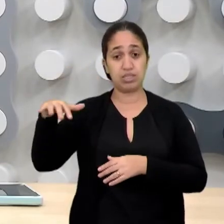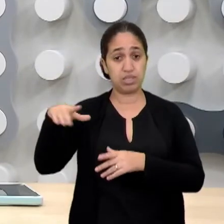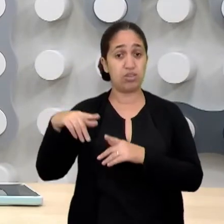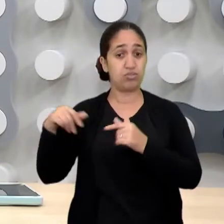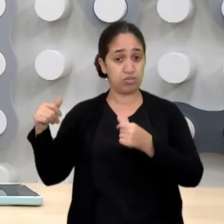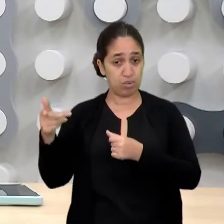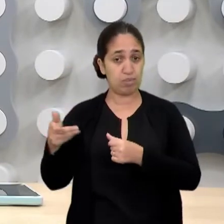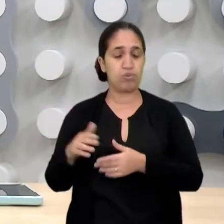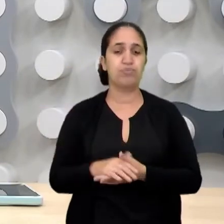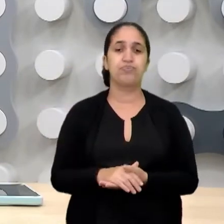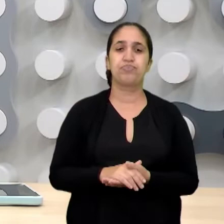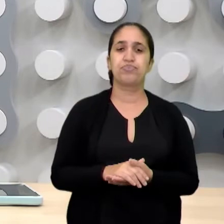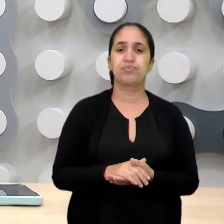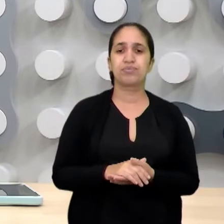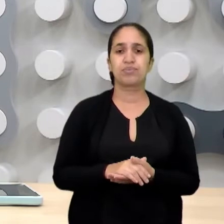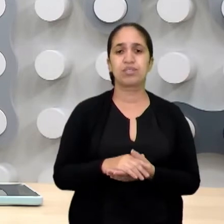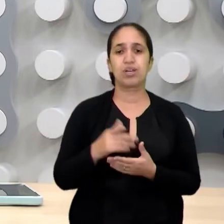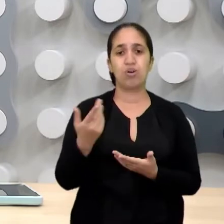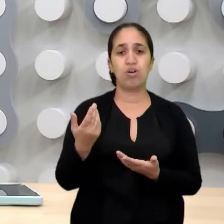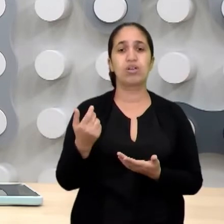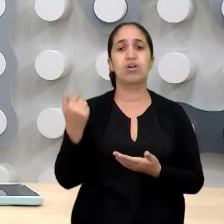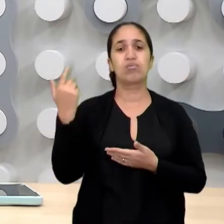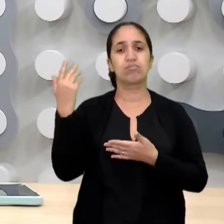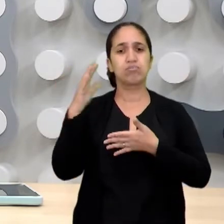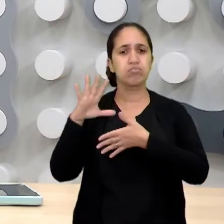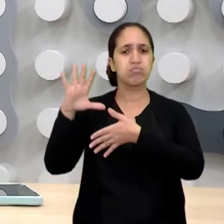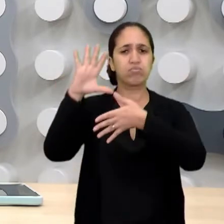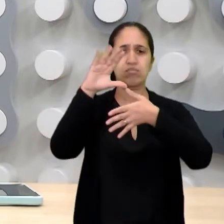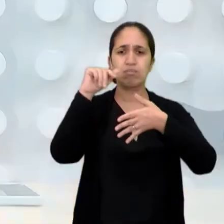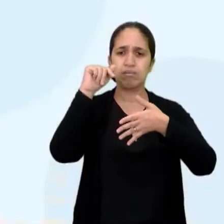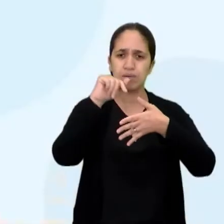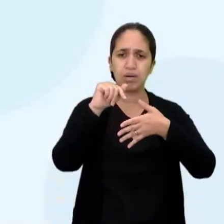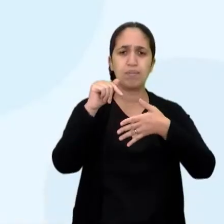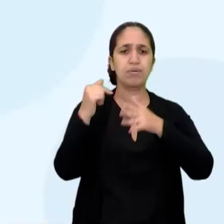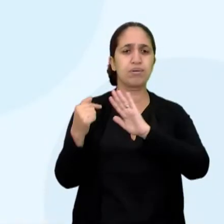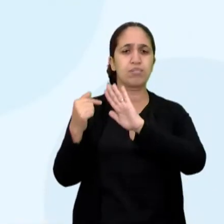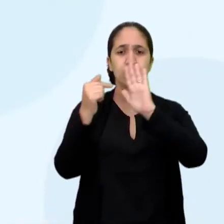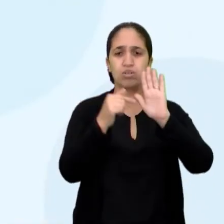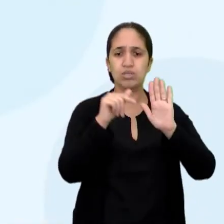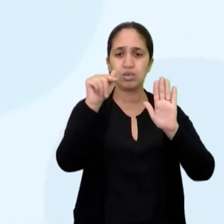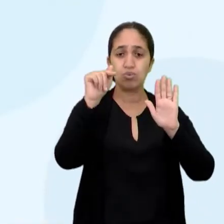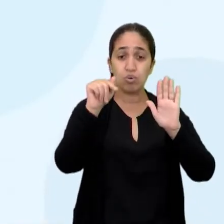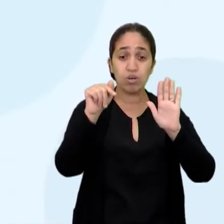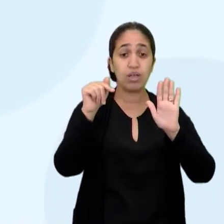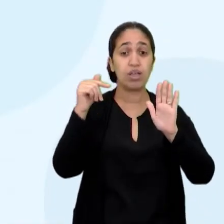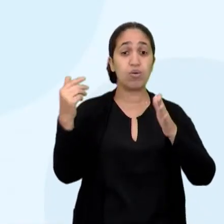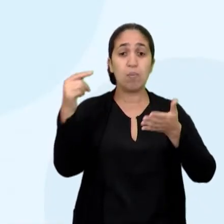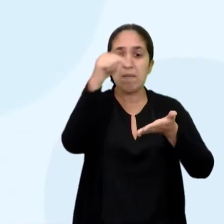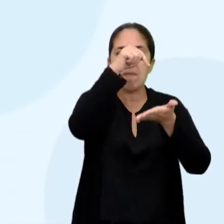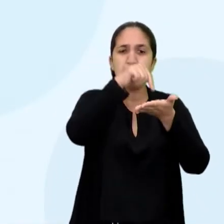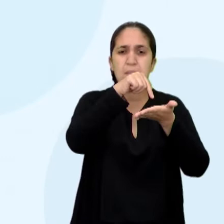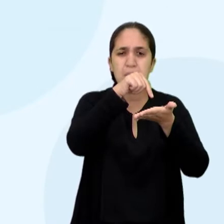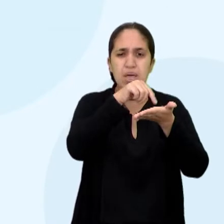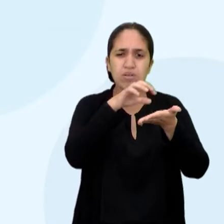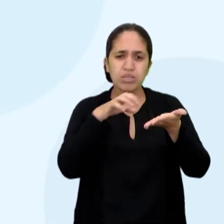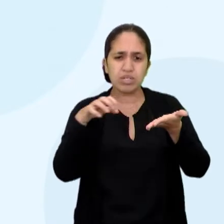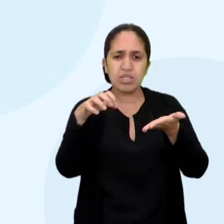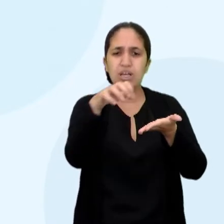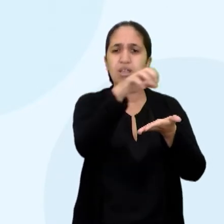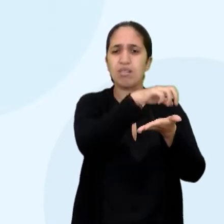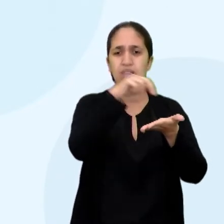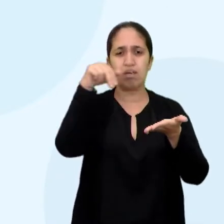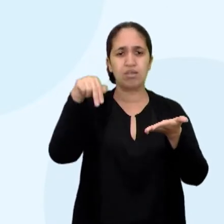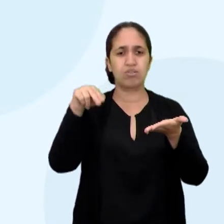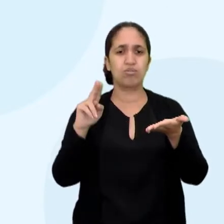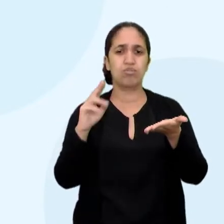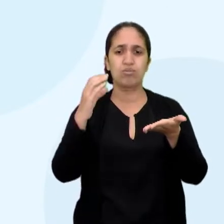Japão. E aí eu trouxe também um mapa, né, mostrando o epicentro, né, do terremoto e a posição das centrais nucleares afetadas.